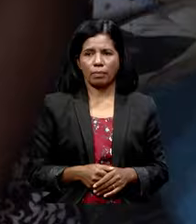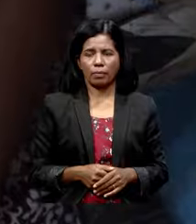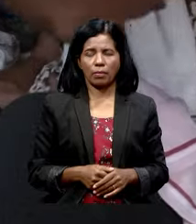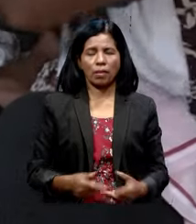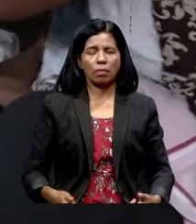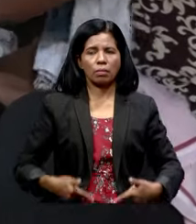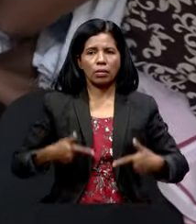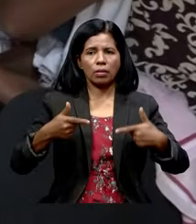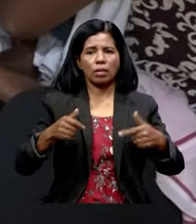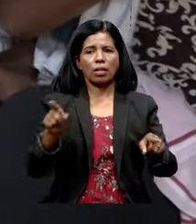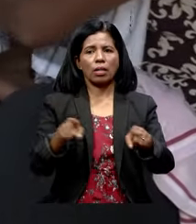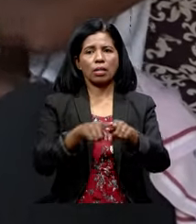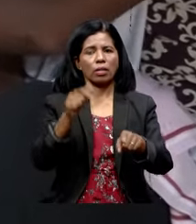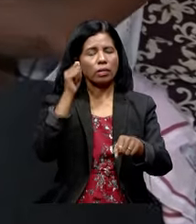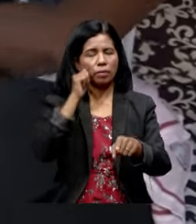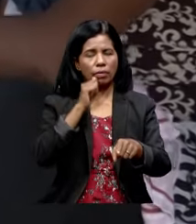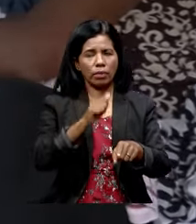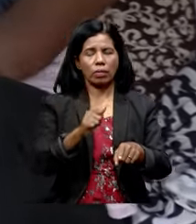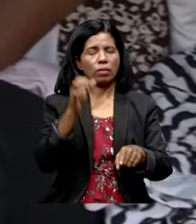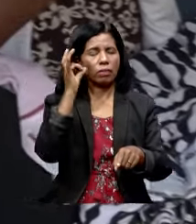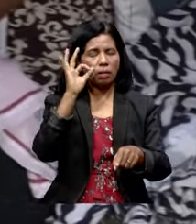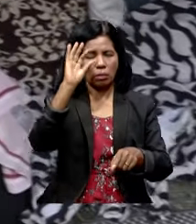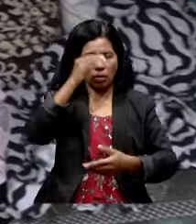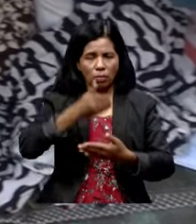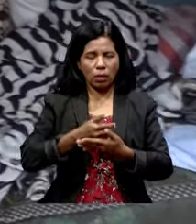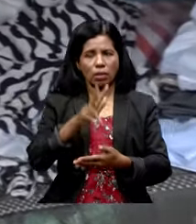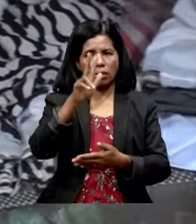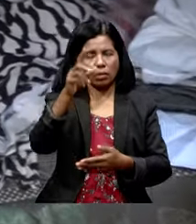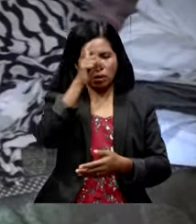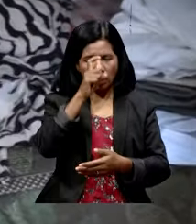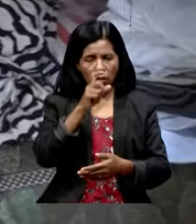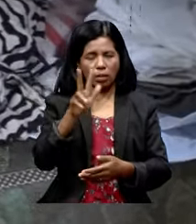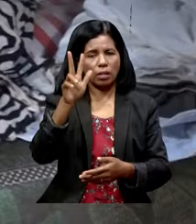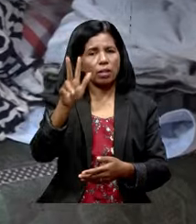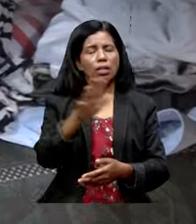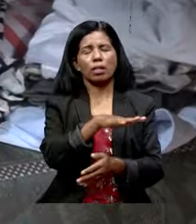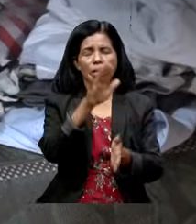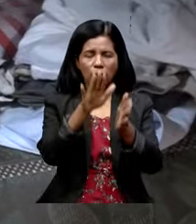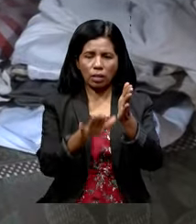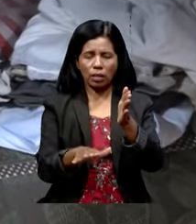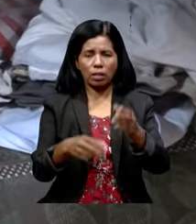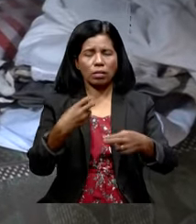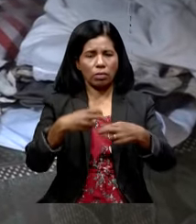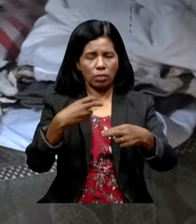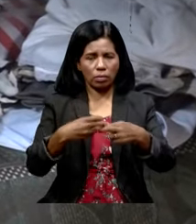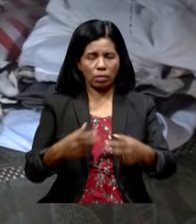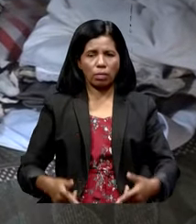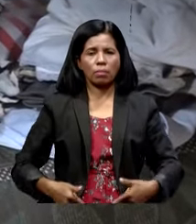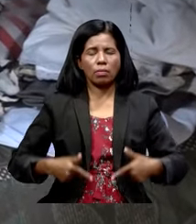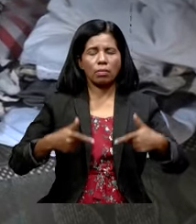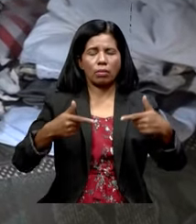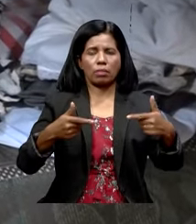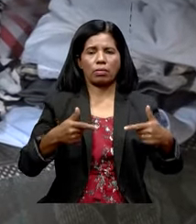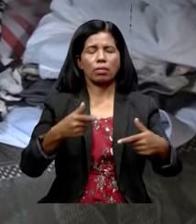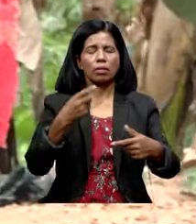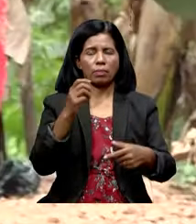Moris hanesan falu ba oang na intolu, nibe huidade ki, sa hanesan desafio Moris nibe toran tebes ba inanfalu ne.